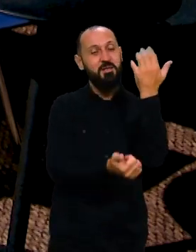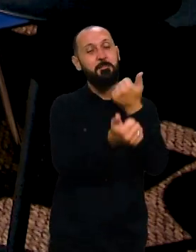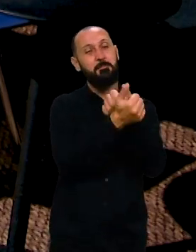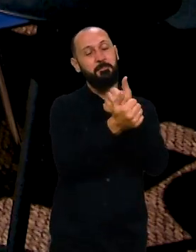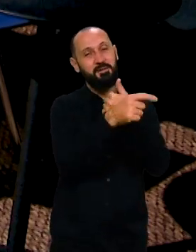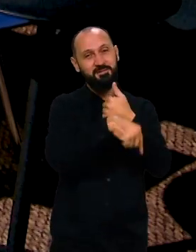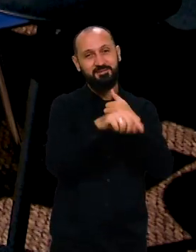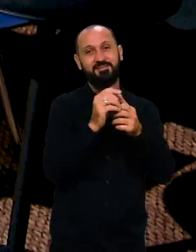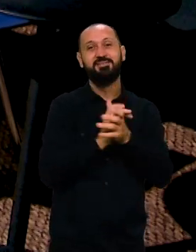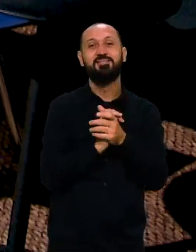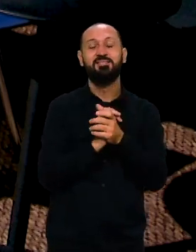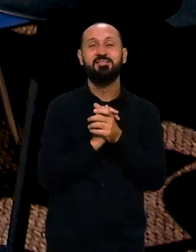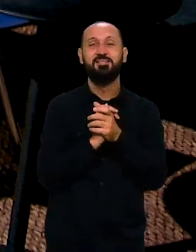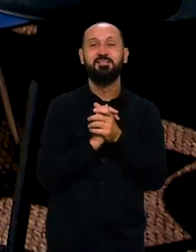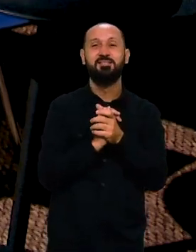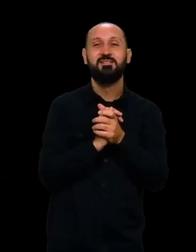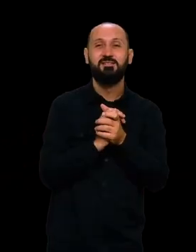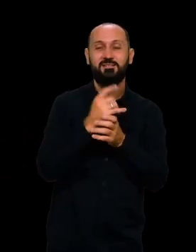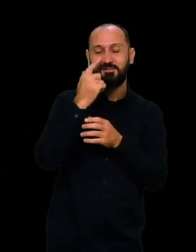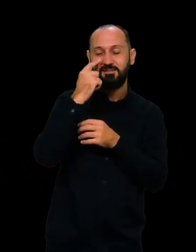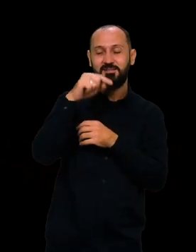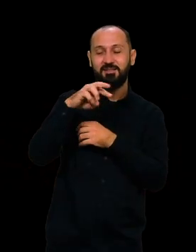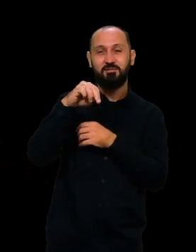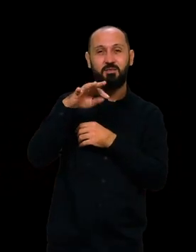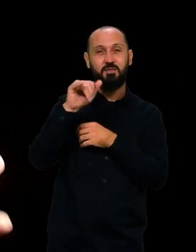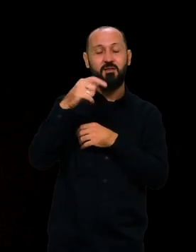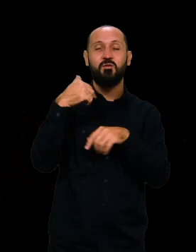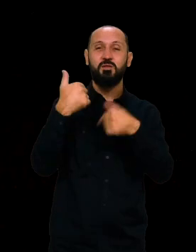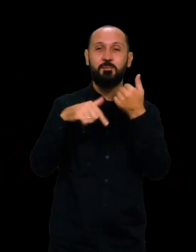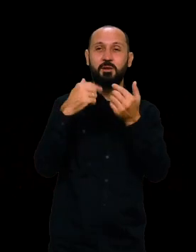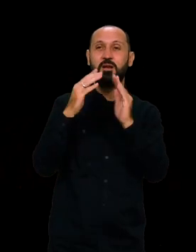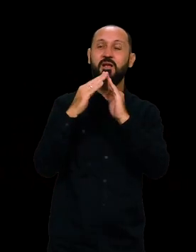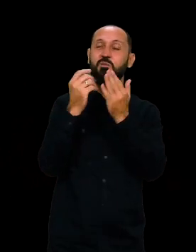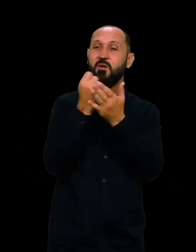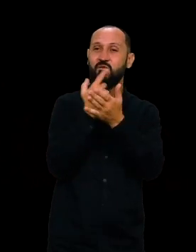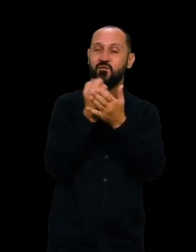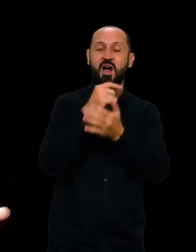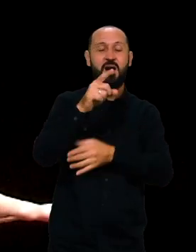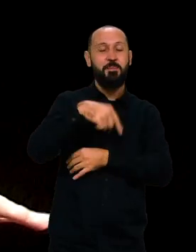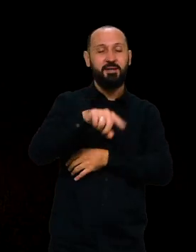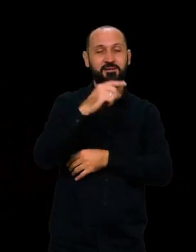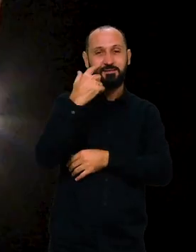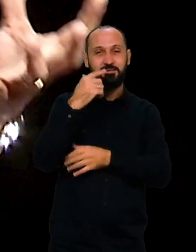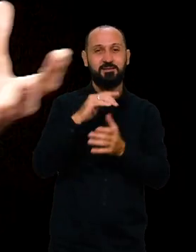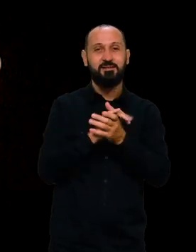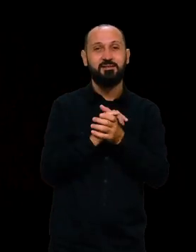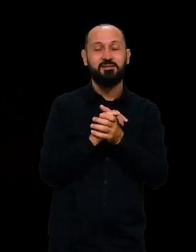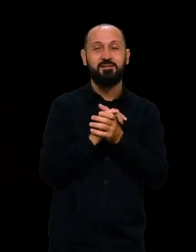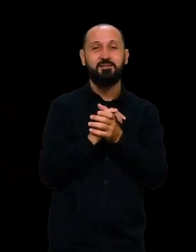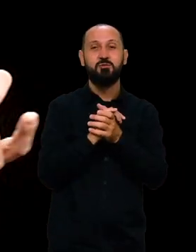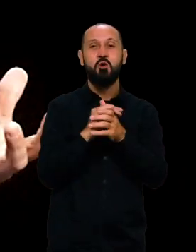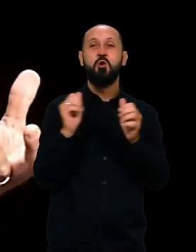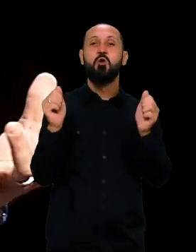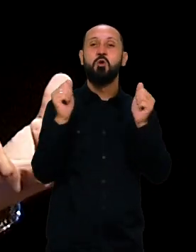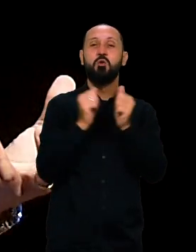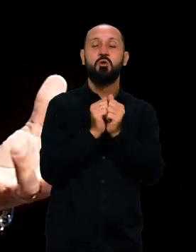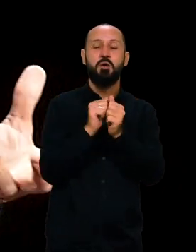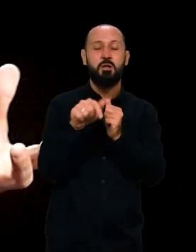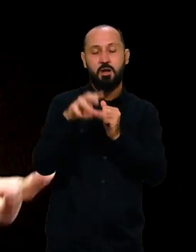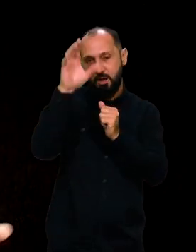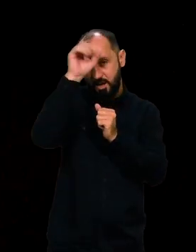trabalhei. Dizem que o fruto não cai muito longe do pé, né? Não cai. E aí, lá na Mata do Jacinto, que eu fui trabalhar na farmácia ali, tinha uma farmácia